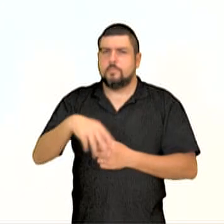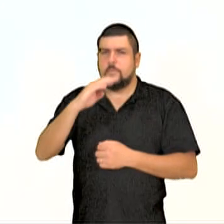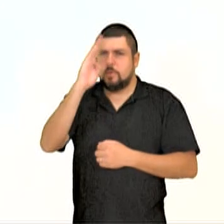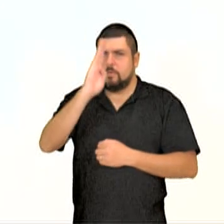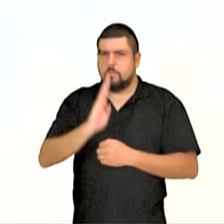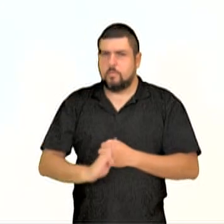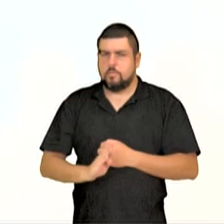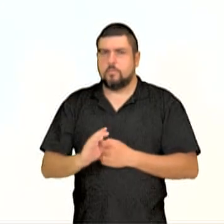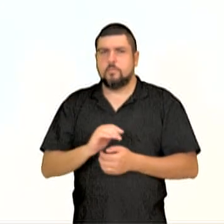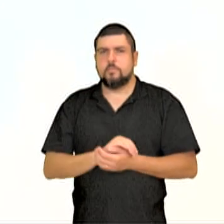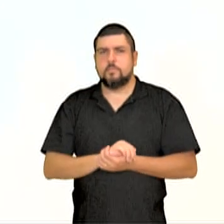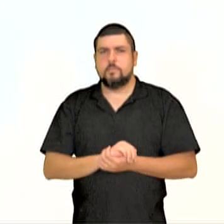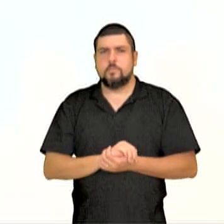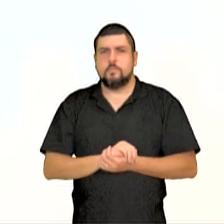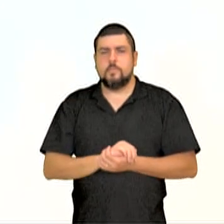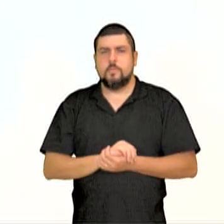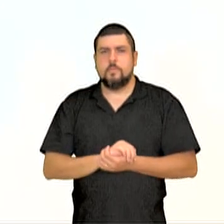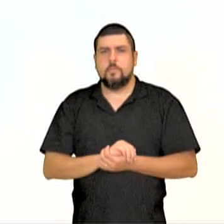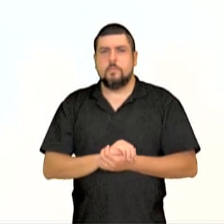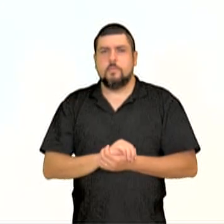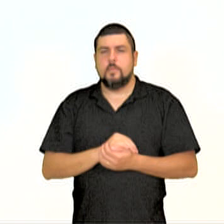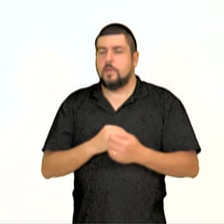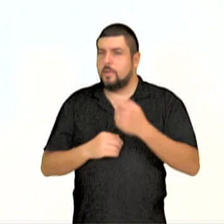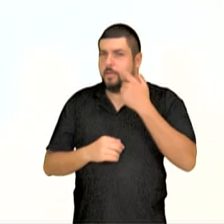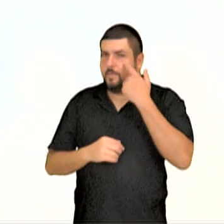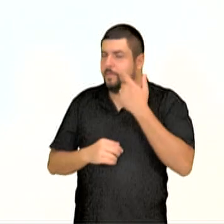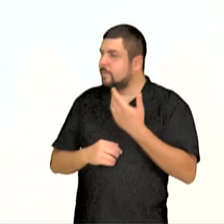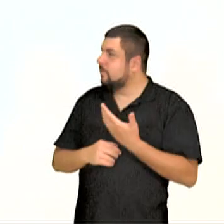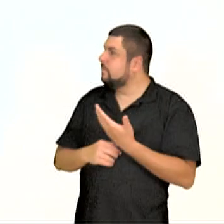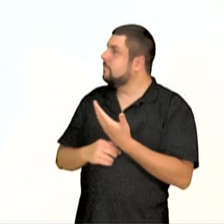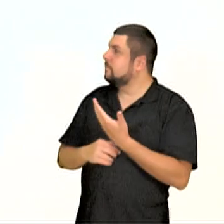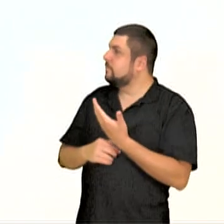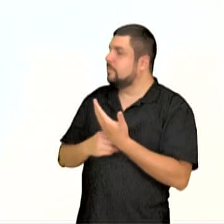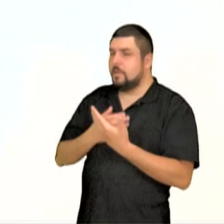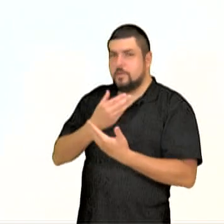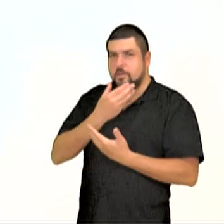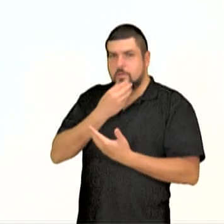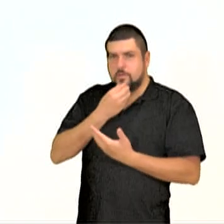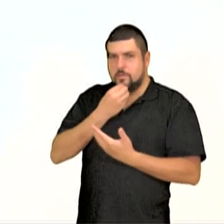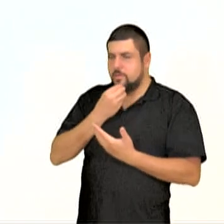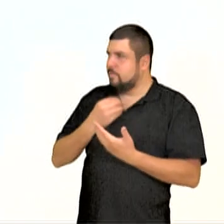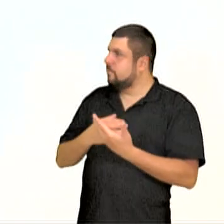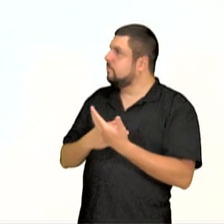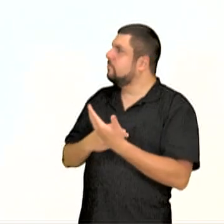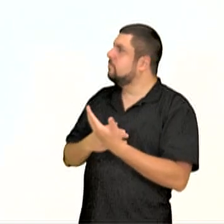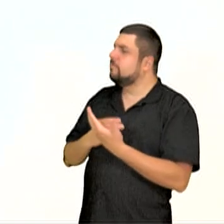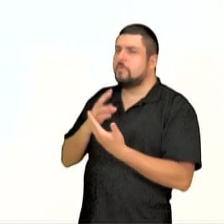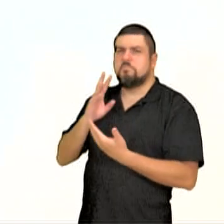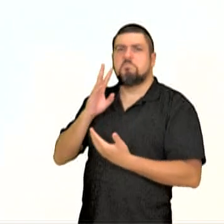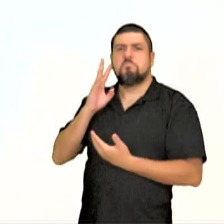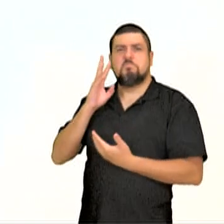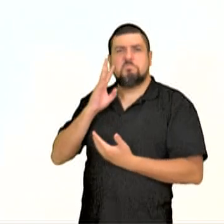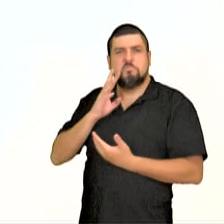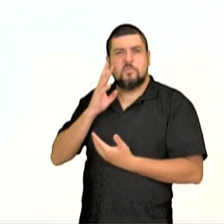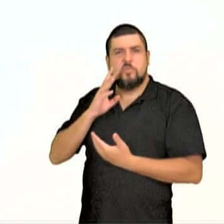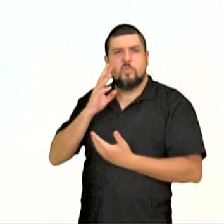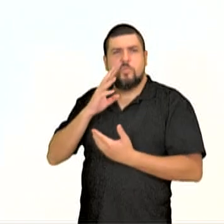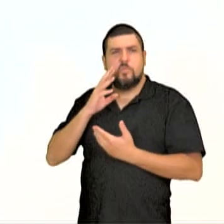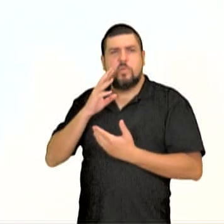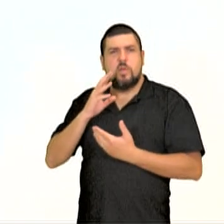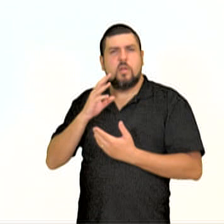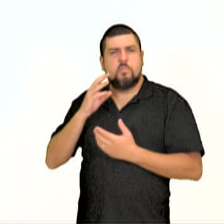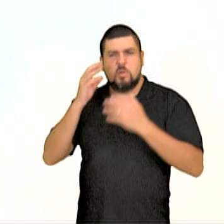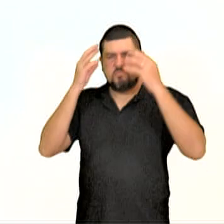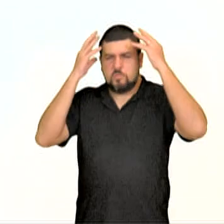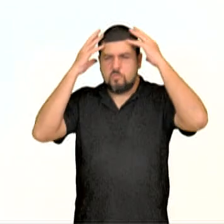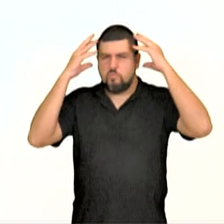Então, essa pessoa aqui, esse homem, o Nelson Triunfo, né? Super legal, muito bacana o cabelo dele. Ele,